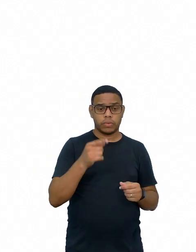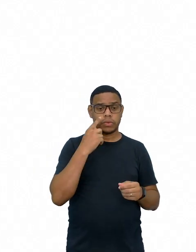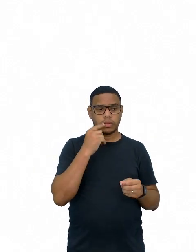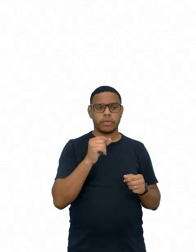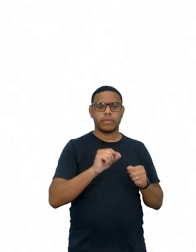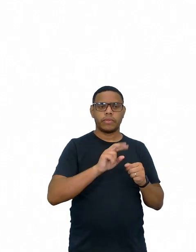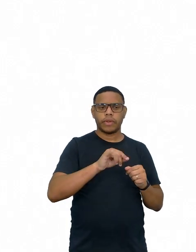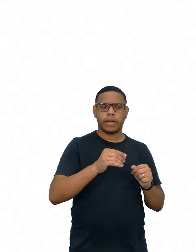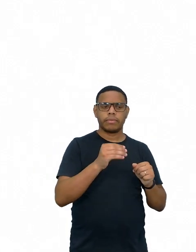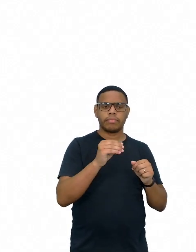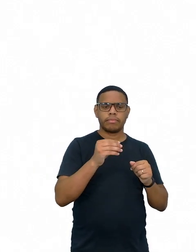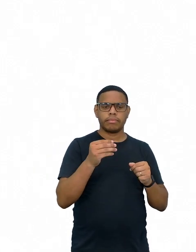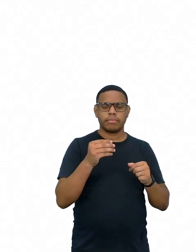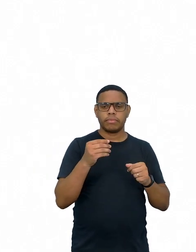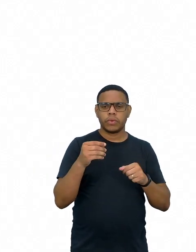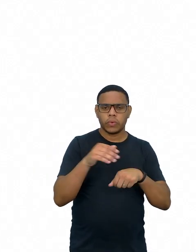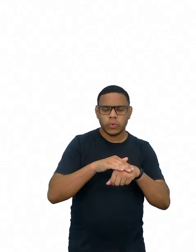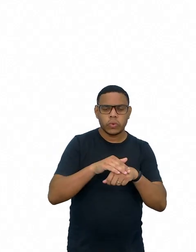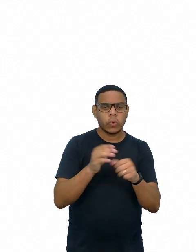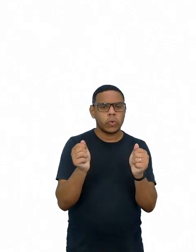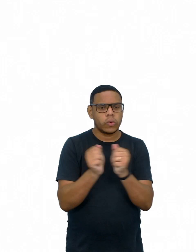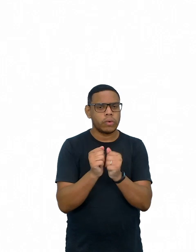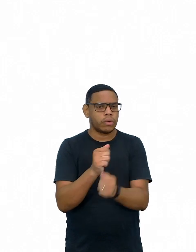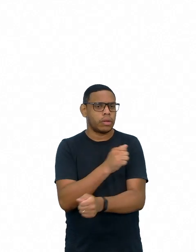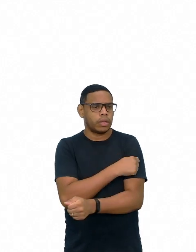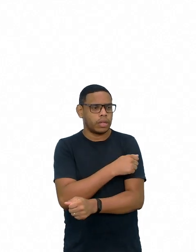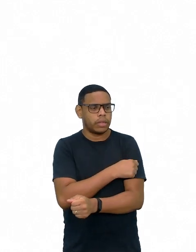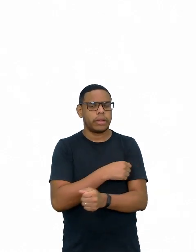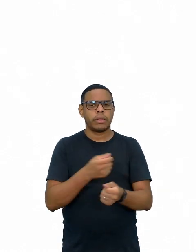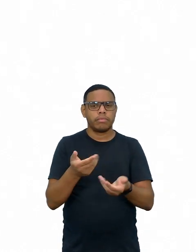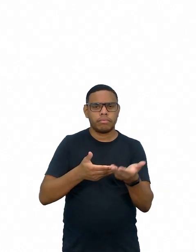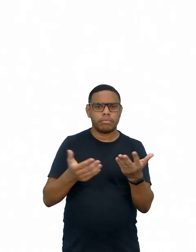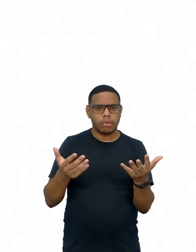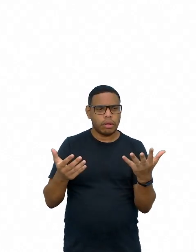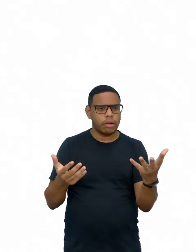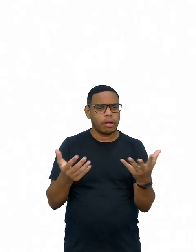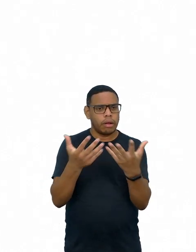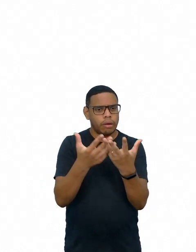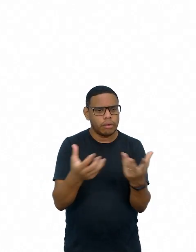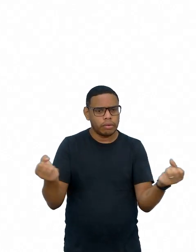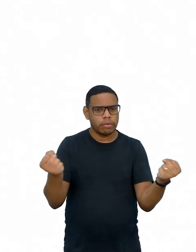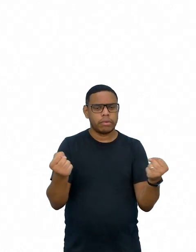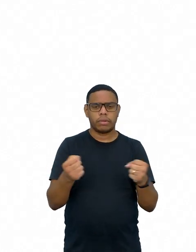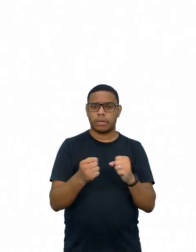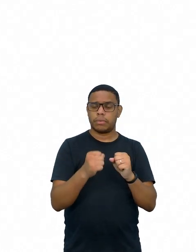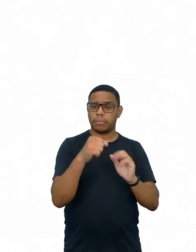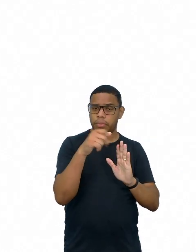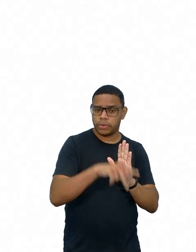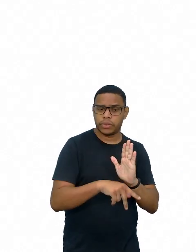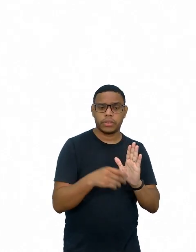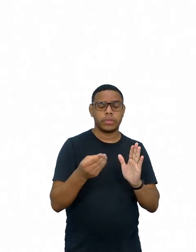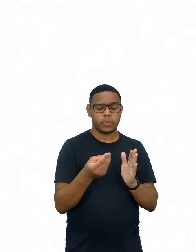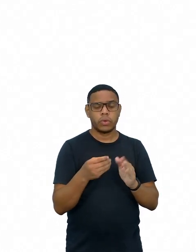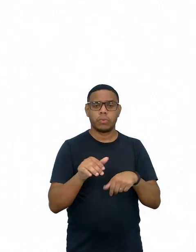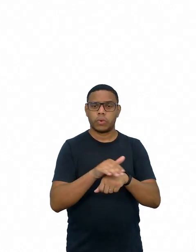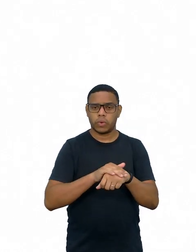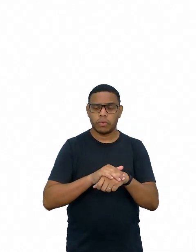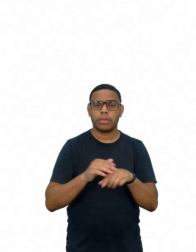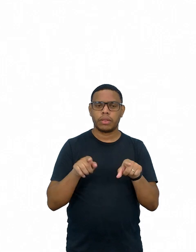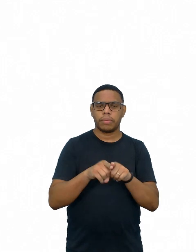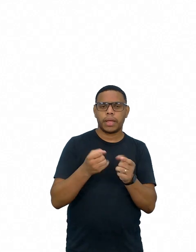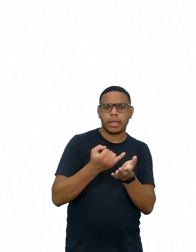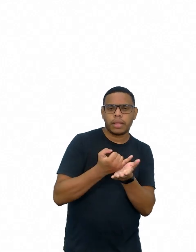atrair esse estudante para que ele compre a ideia, né, do projeto, fazer a